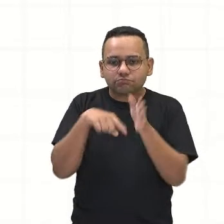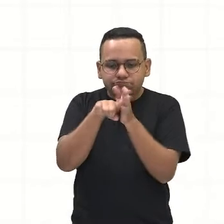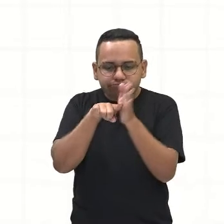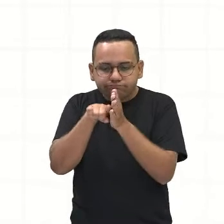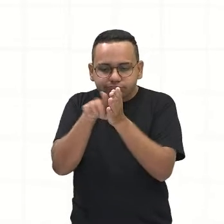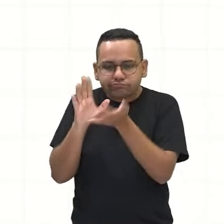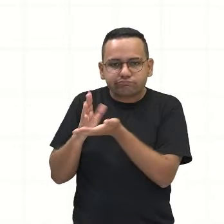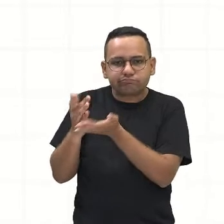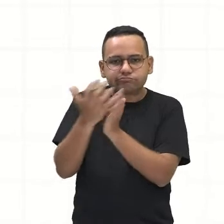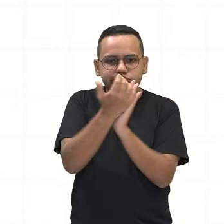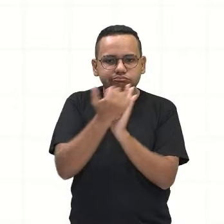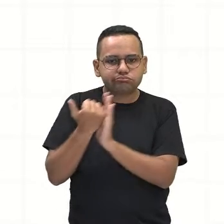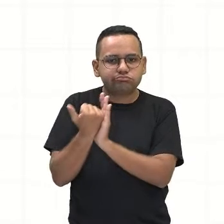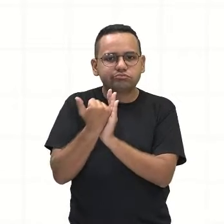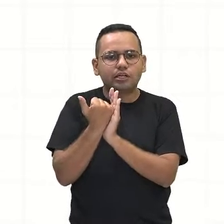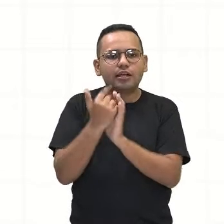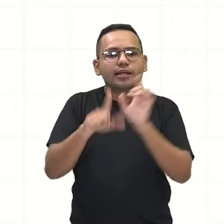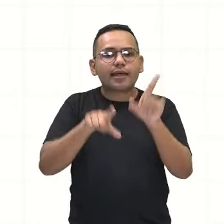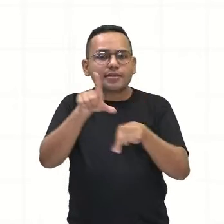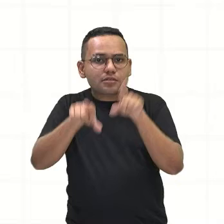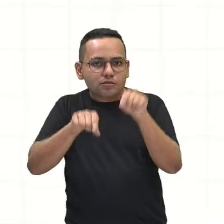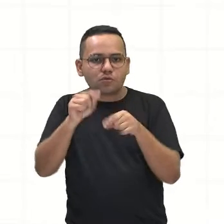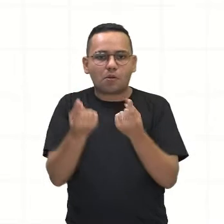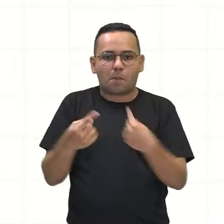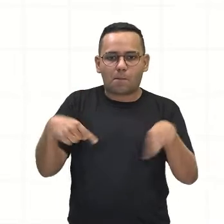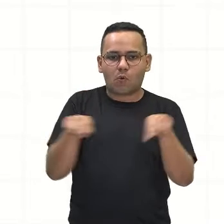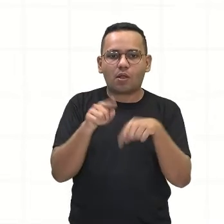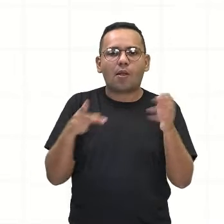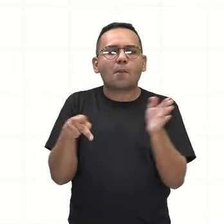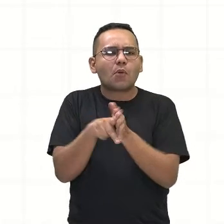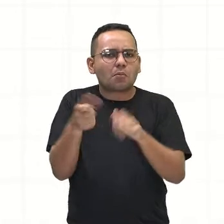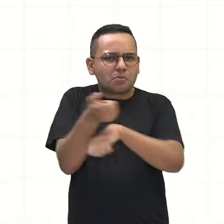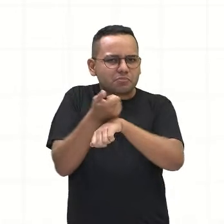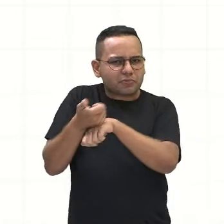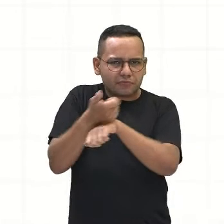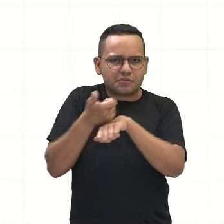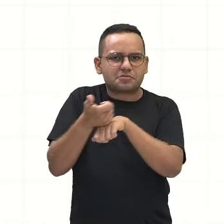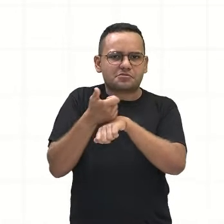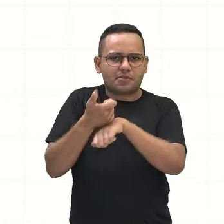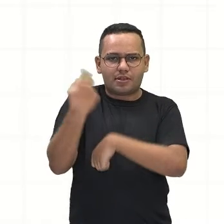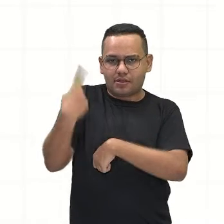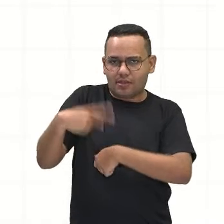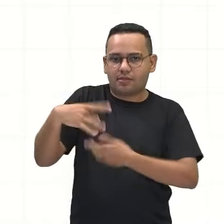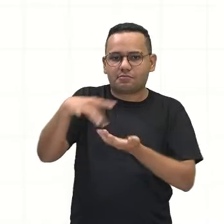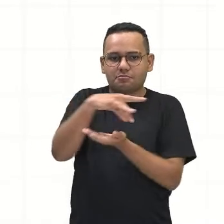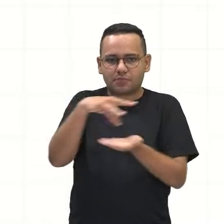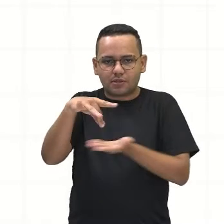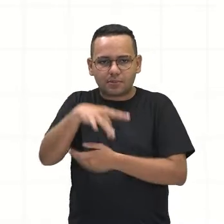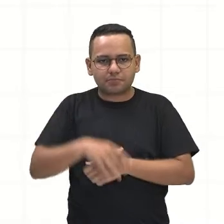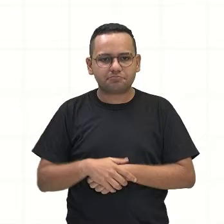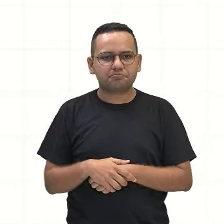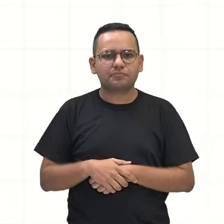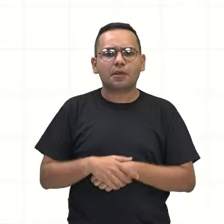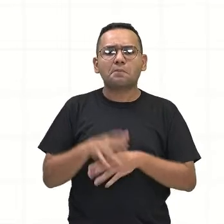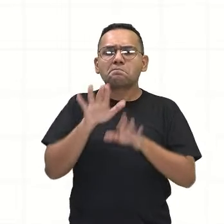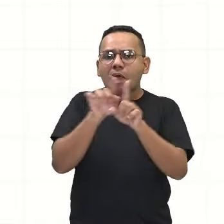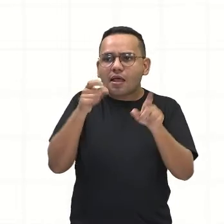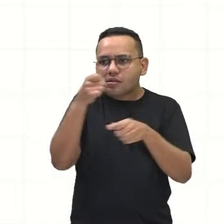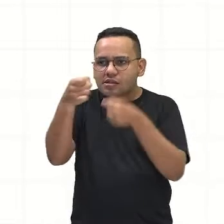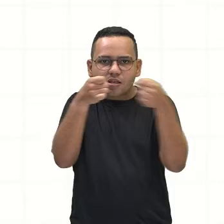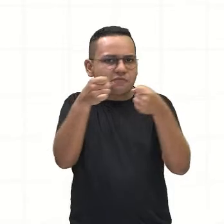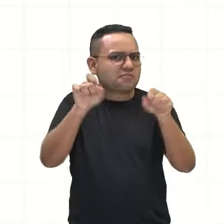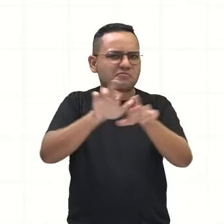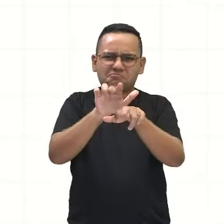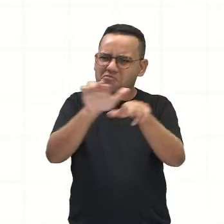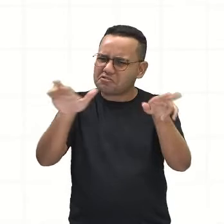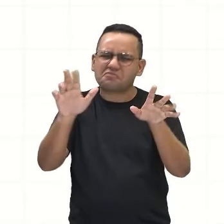preferência musical dos profissionais de educação do CMEAN. Foram entrevistados aleatoriamente e as opções